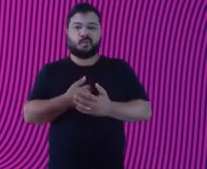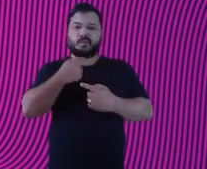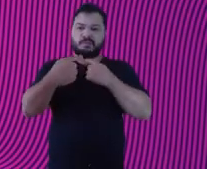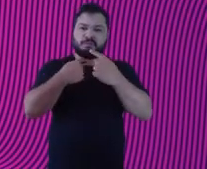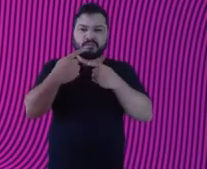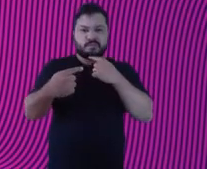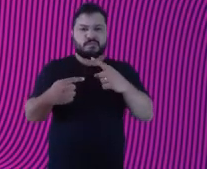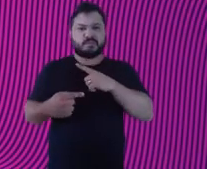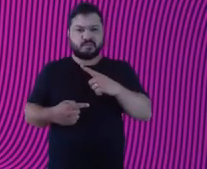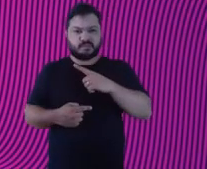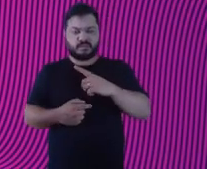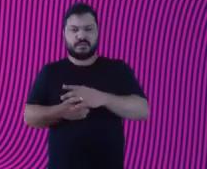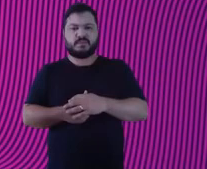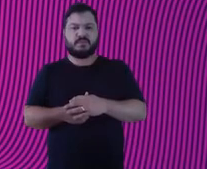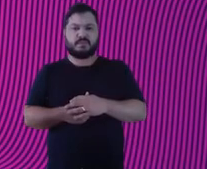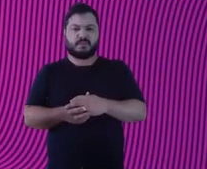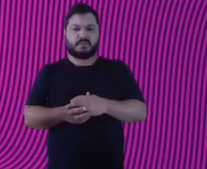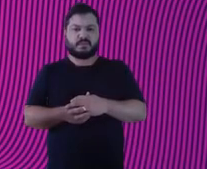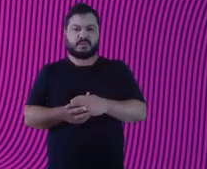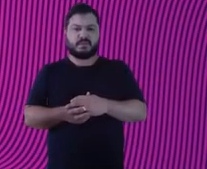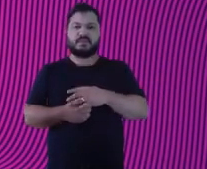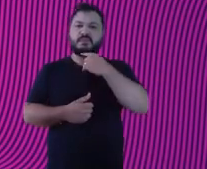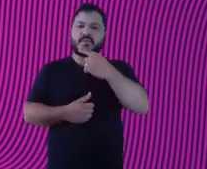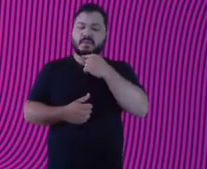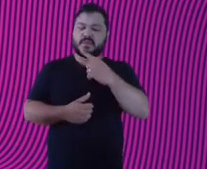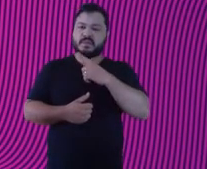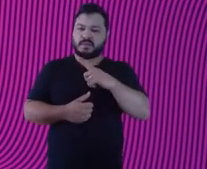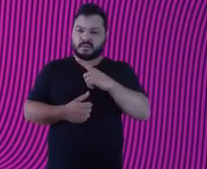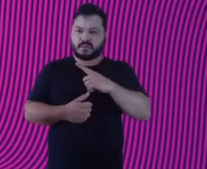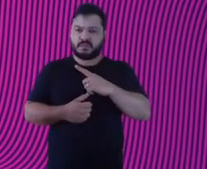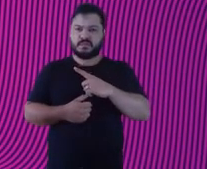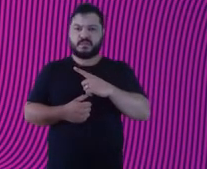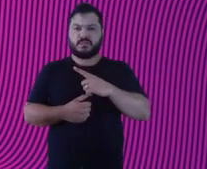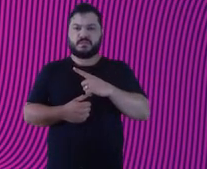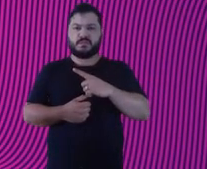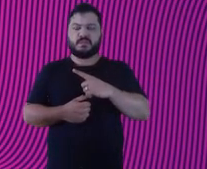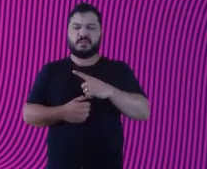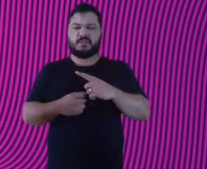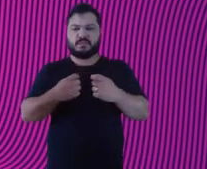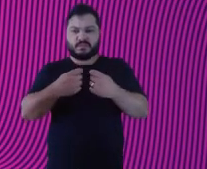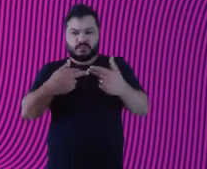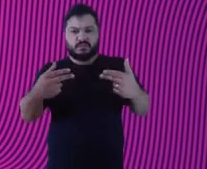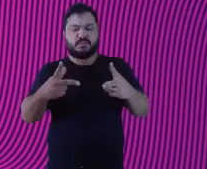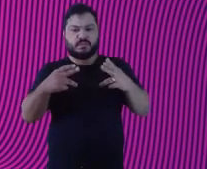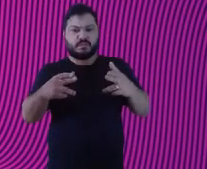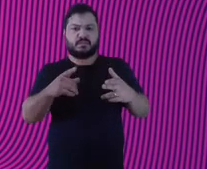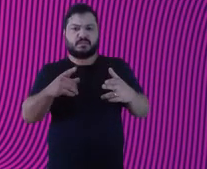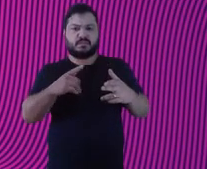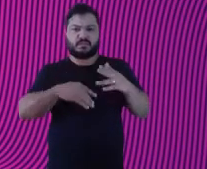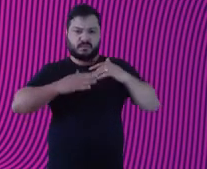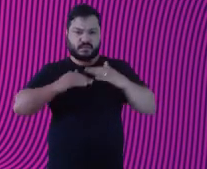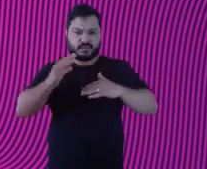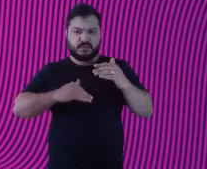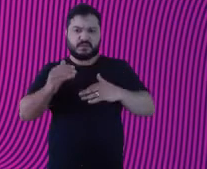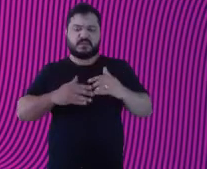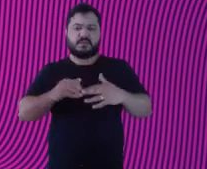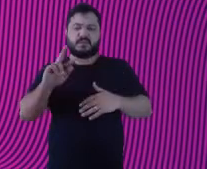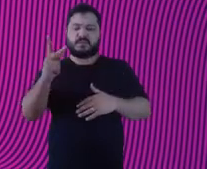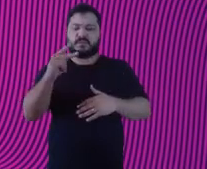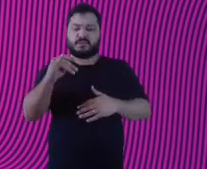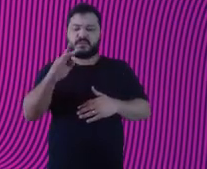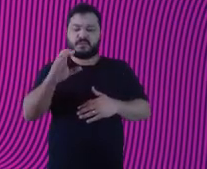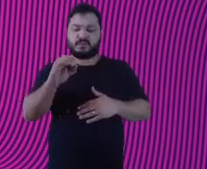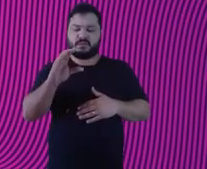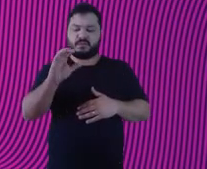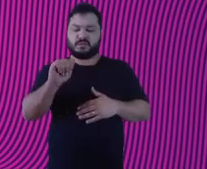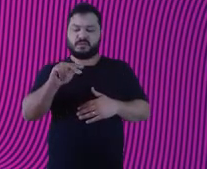né? As dúvidas que ela teve aí, que a gente teve alguns casos em comum, a gente teve na prática essa hipocalcemia grave nos